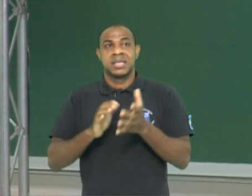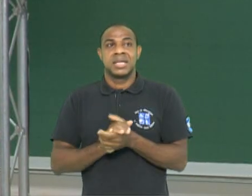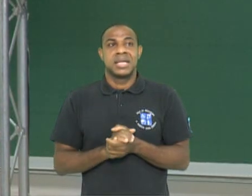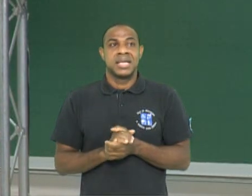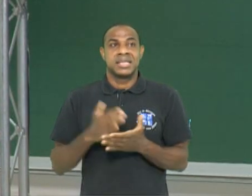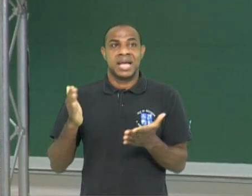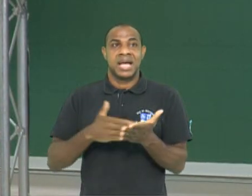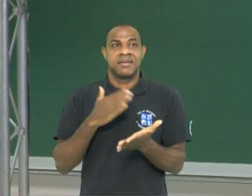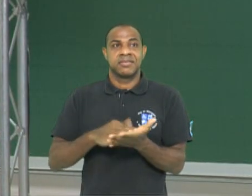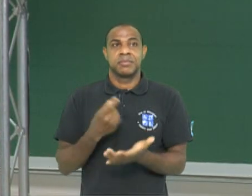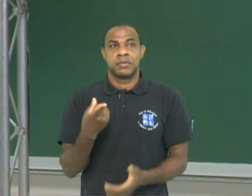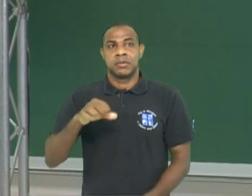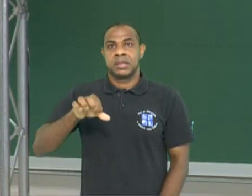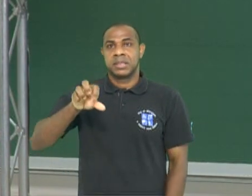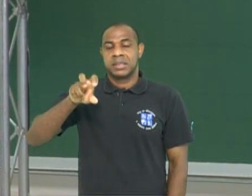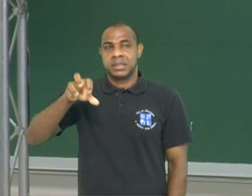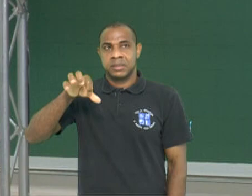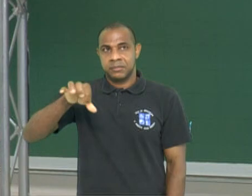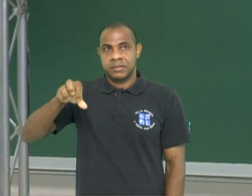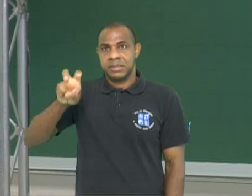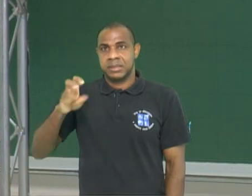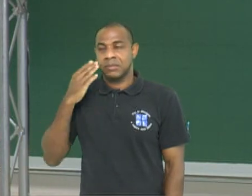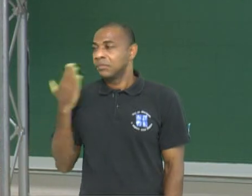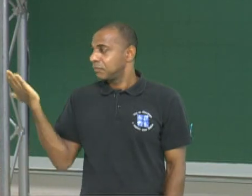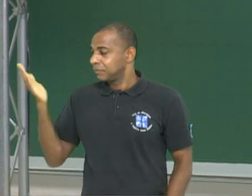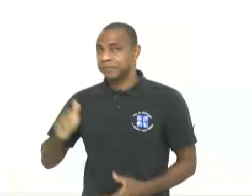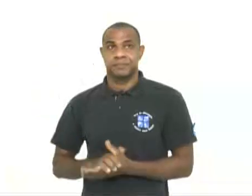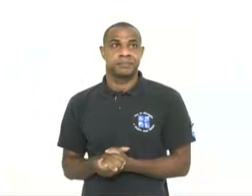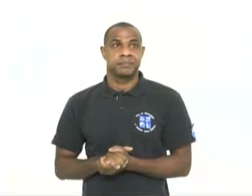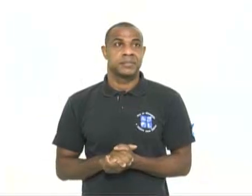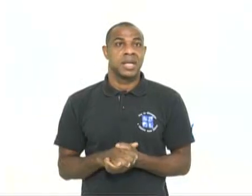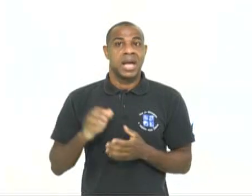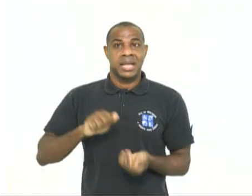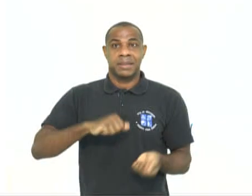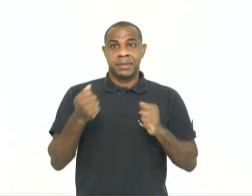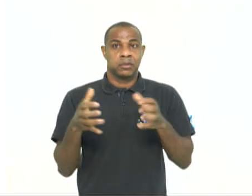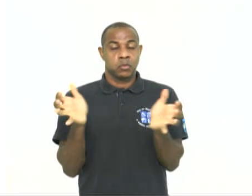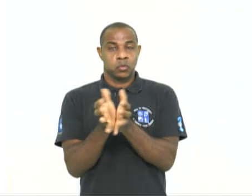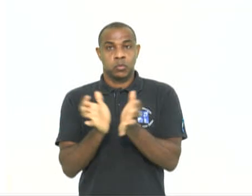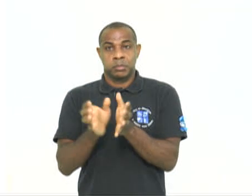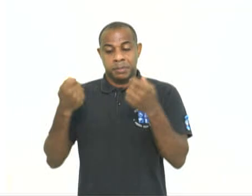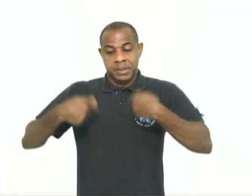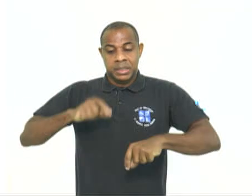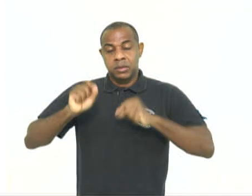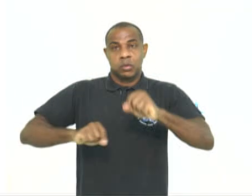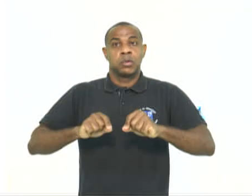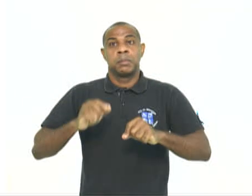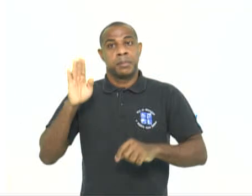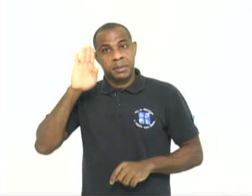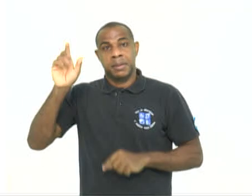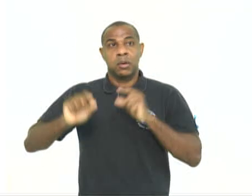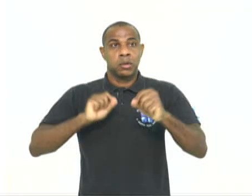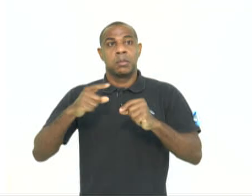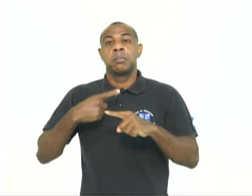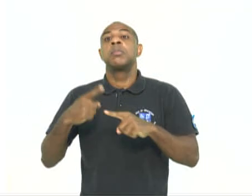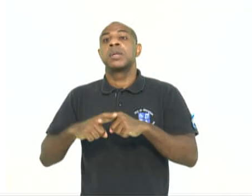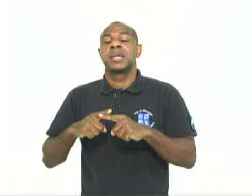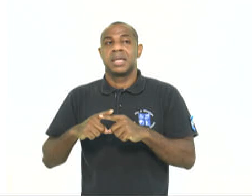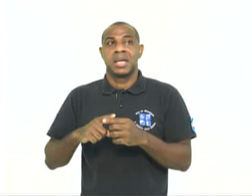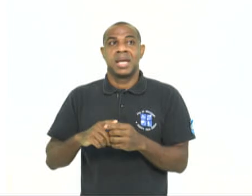em 1995 que serviu de base para esse exercício aqui. A adaptação da equipe foi necessária principalmente porque a atmosfera de La Paz,